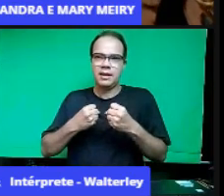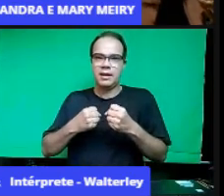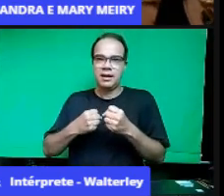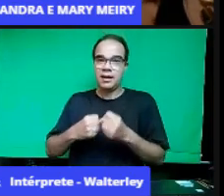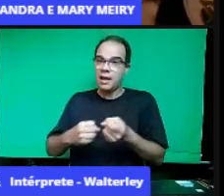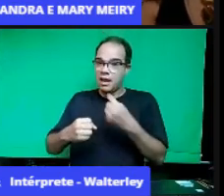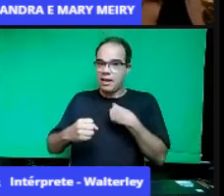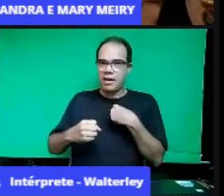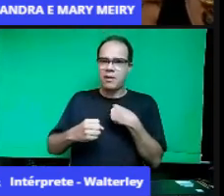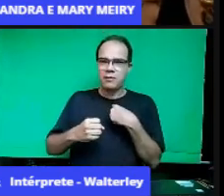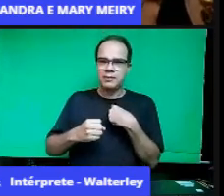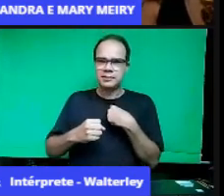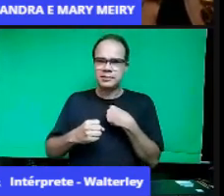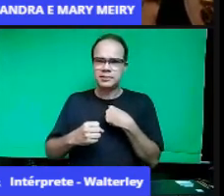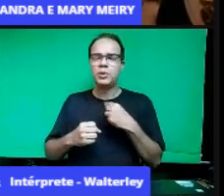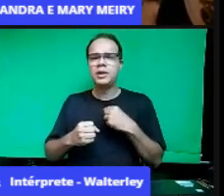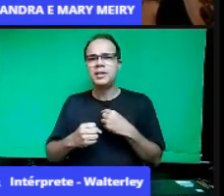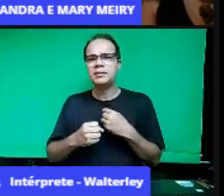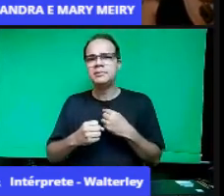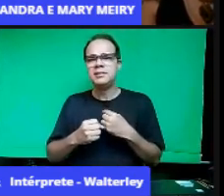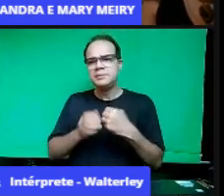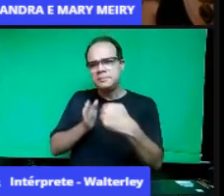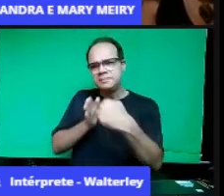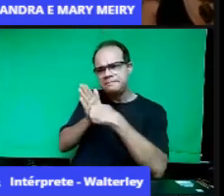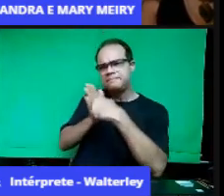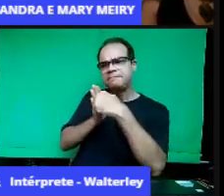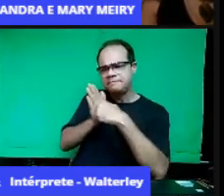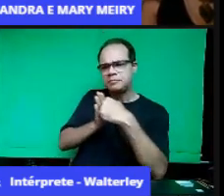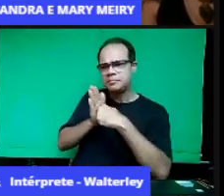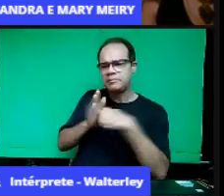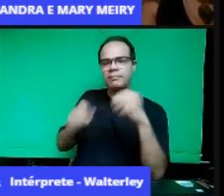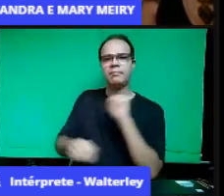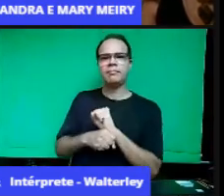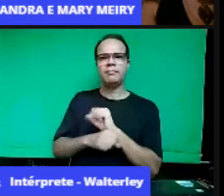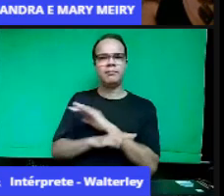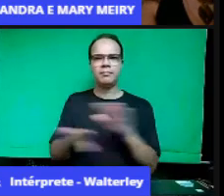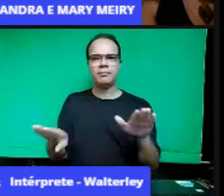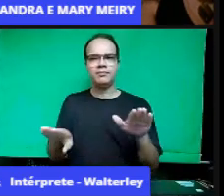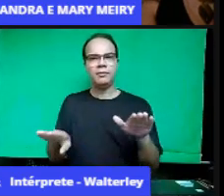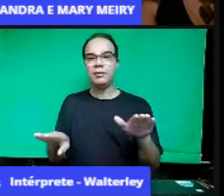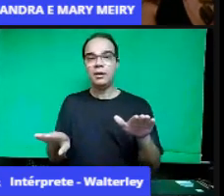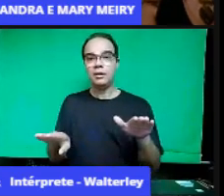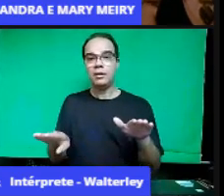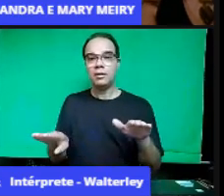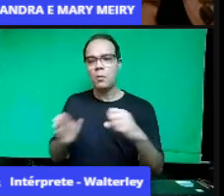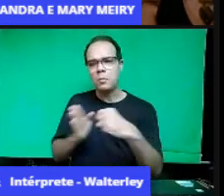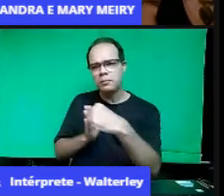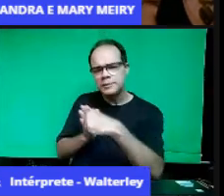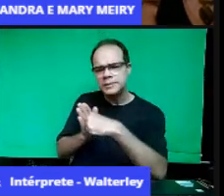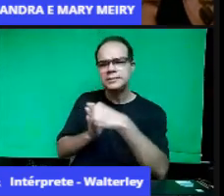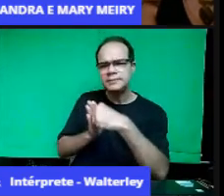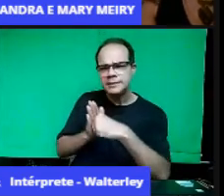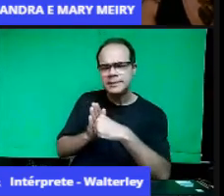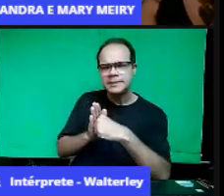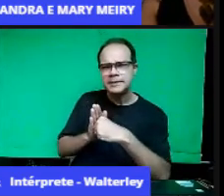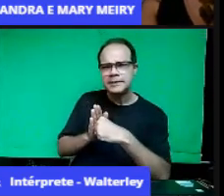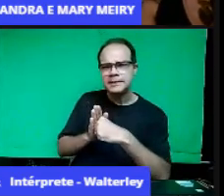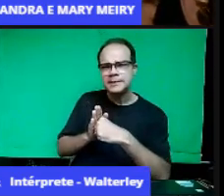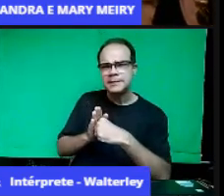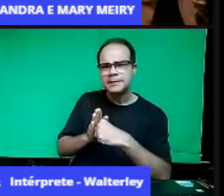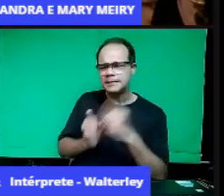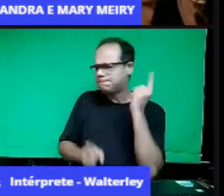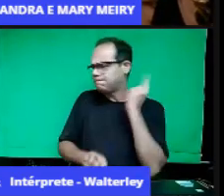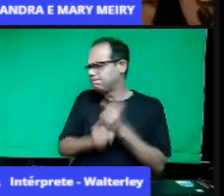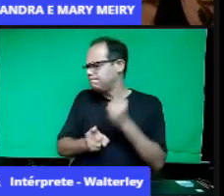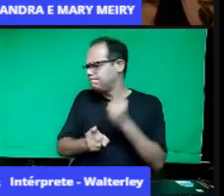essa Sim. avaliação é importante porque é o momento de você reavaliar o que não deu certo,